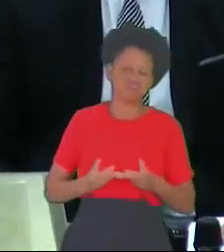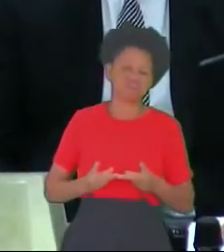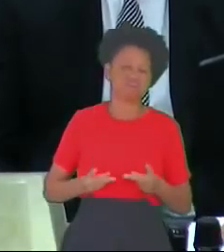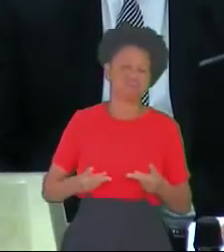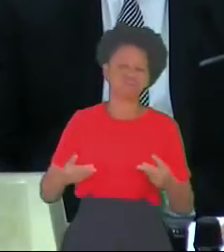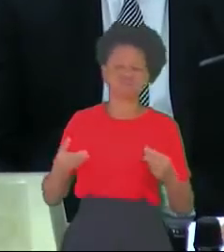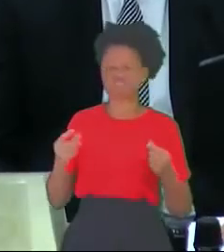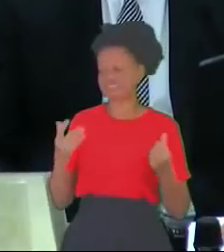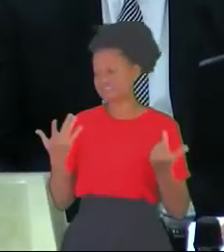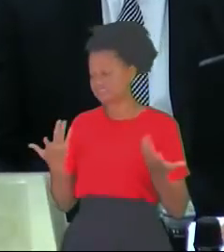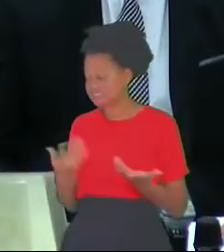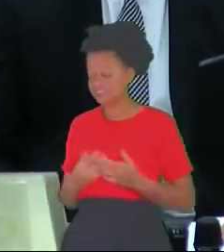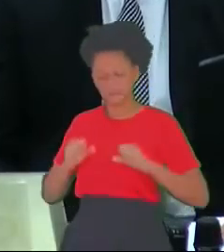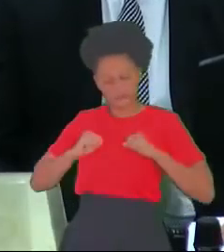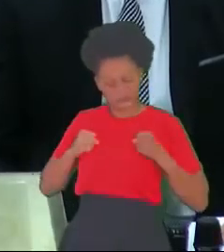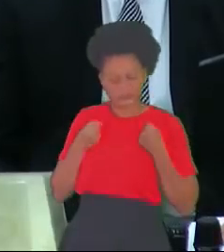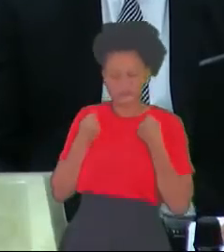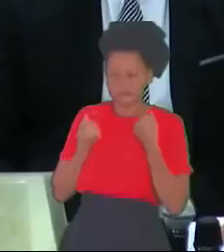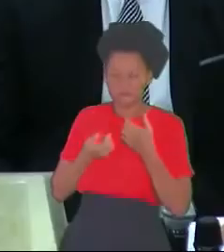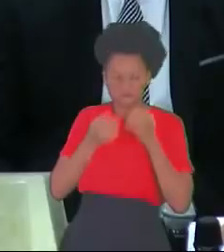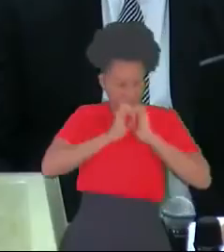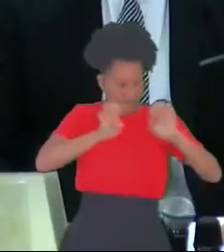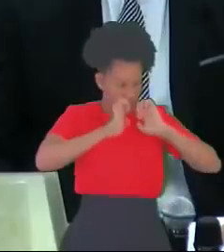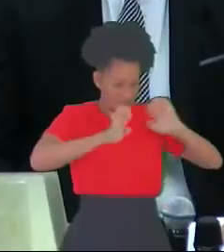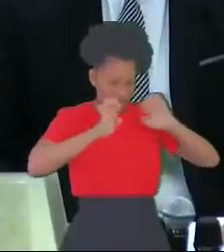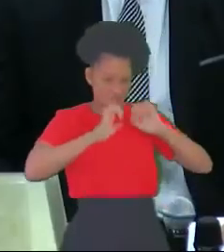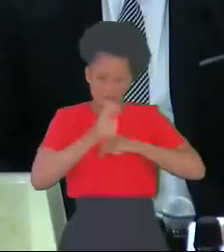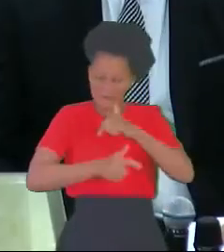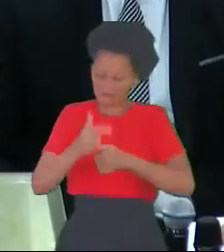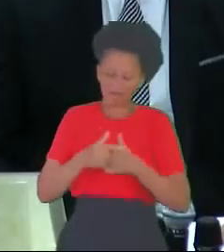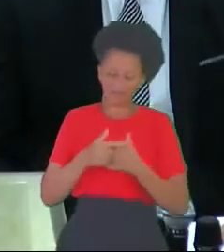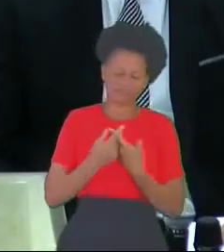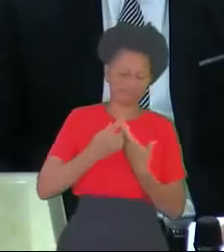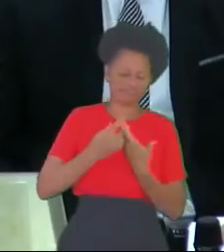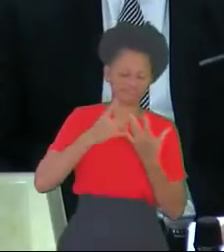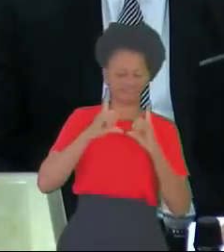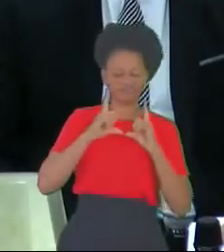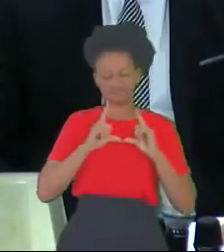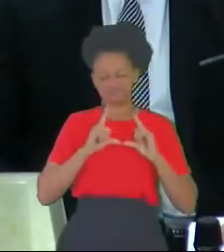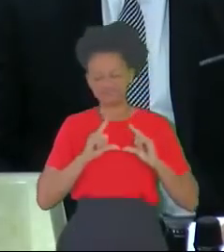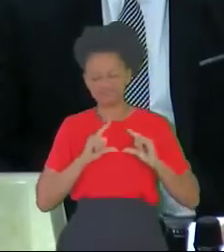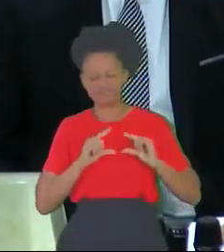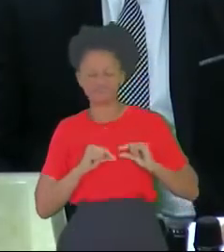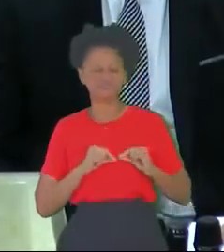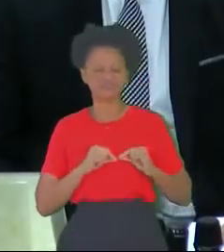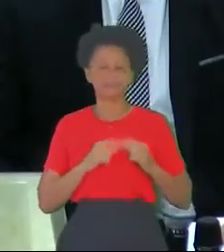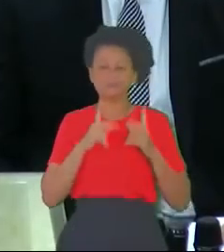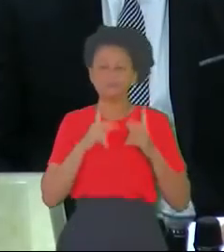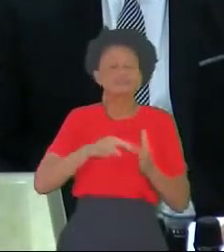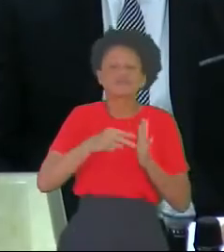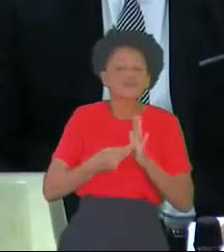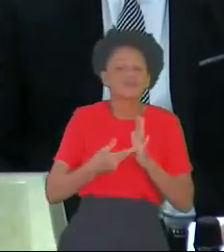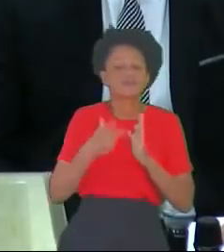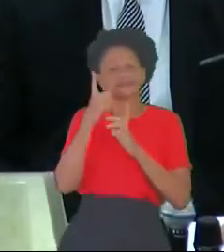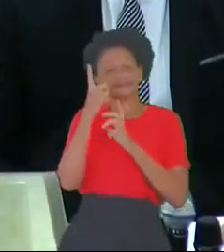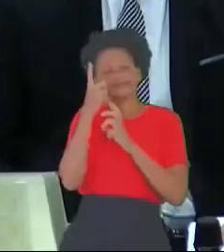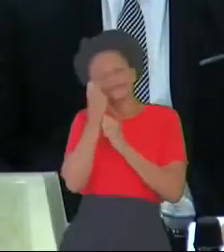zelo, aquela dedicação da evangelização. Quem foi de nós que nunca dormiu?